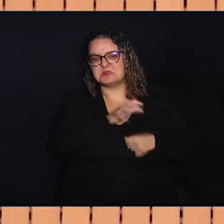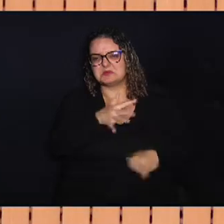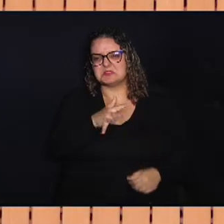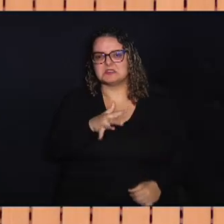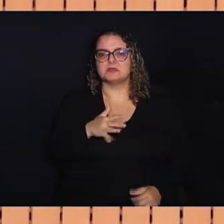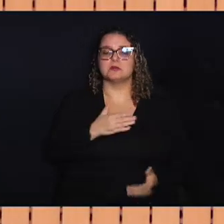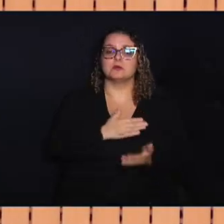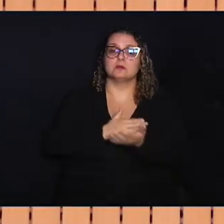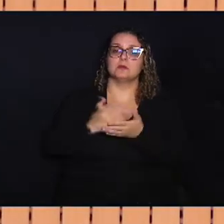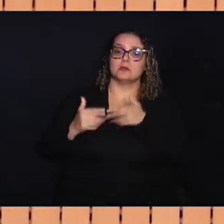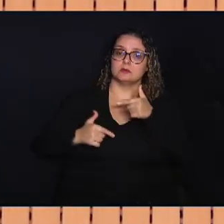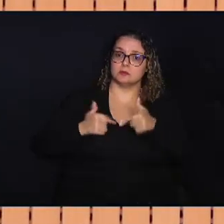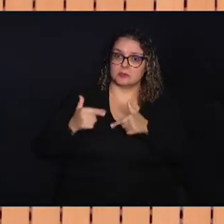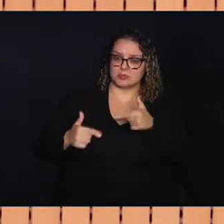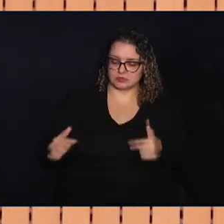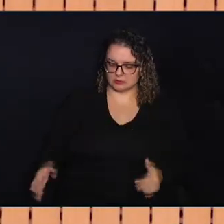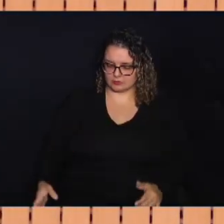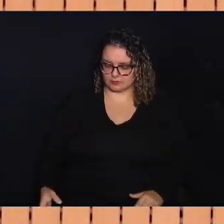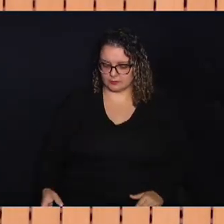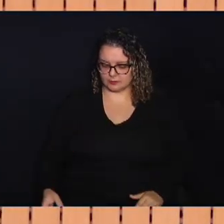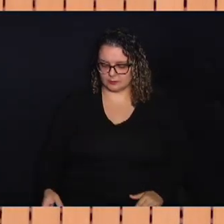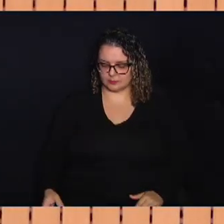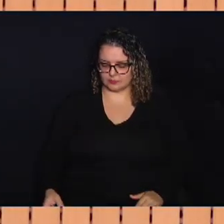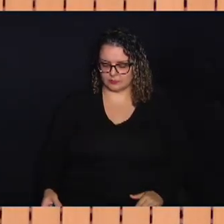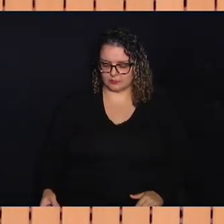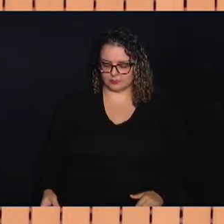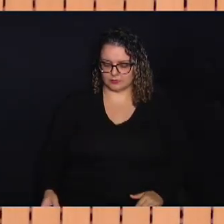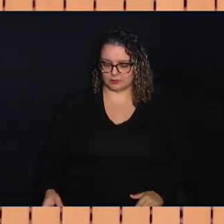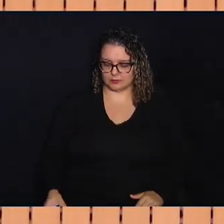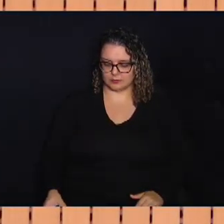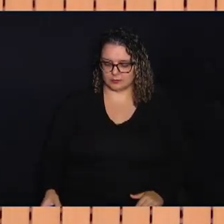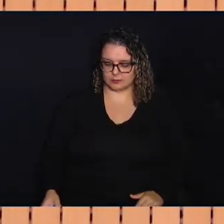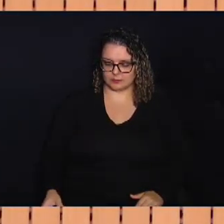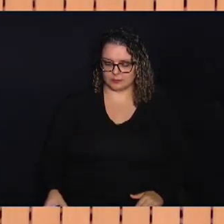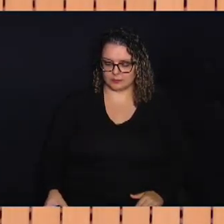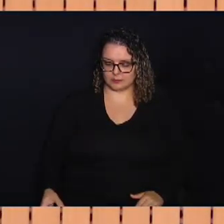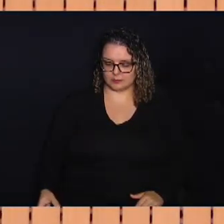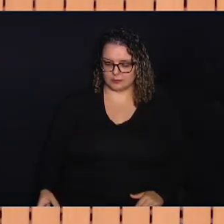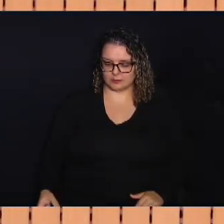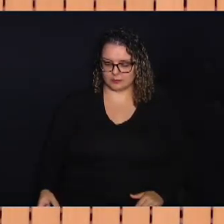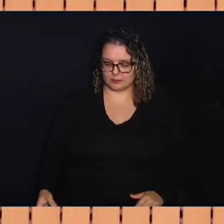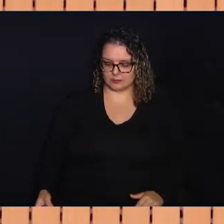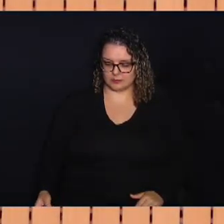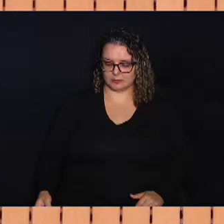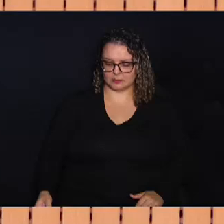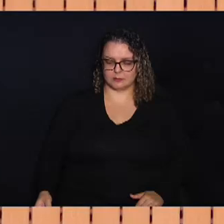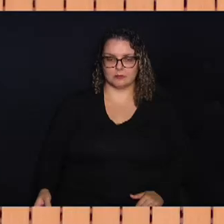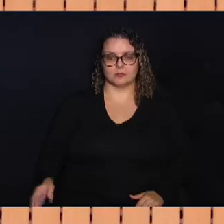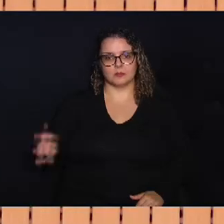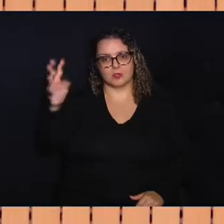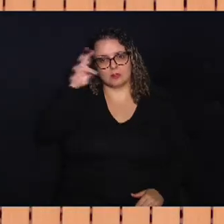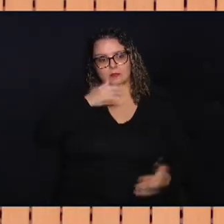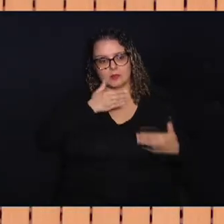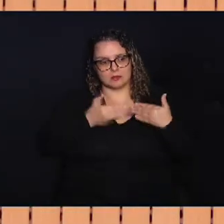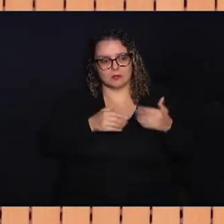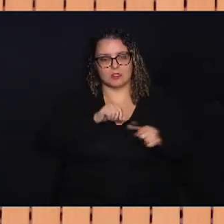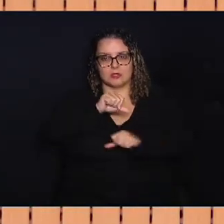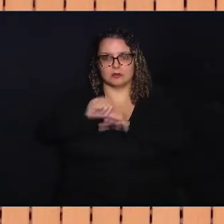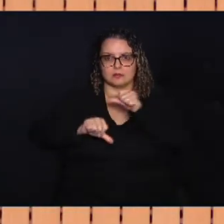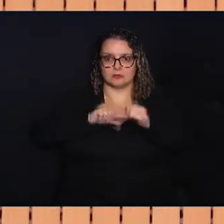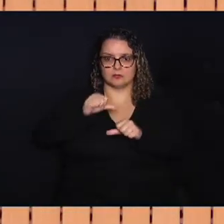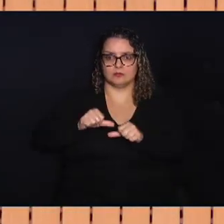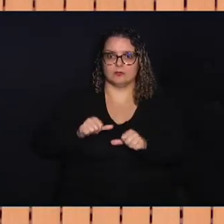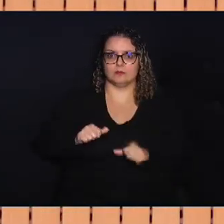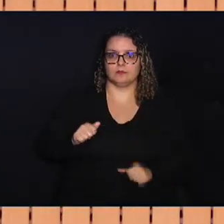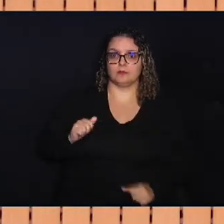começamos a trabalhar com literaturas que remetem ali à transformação do